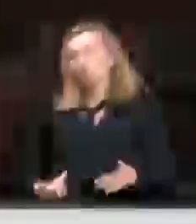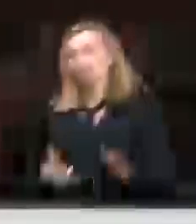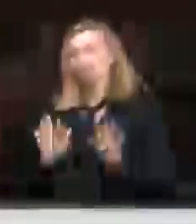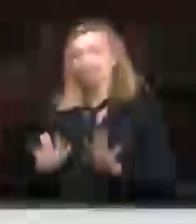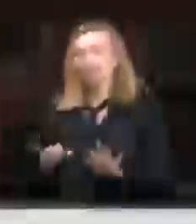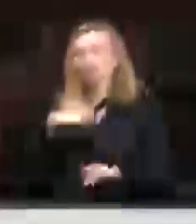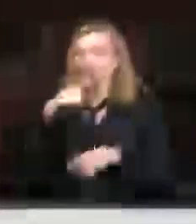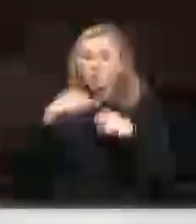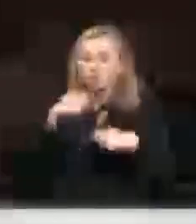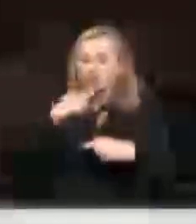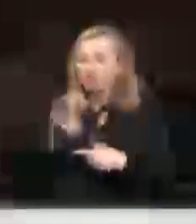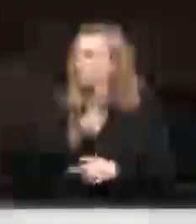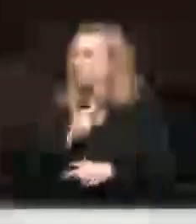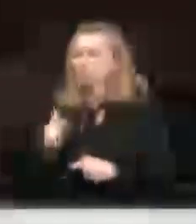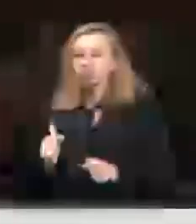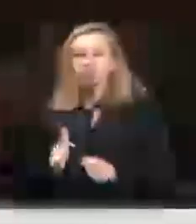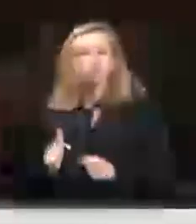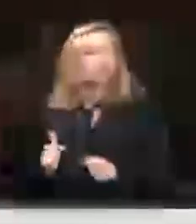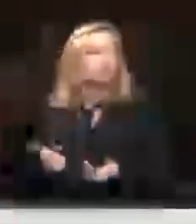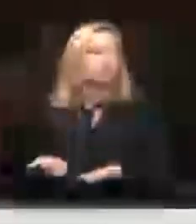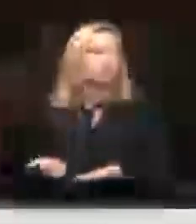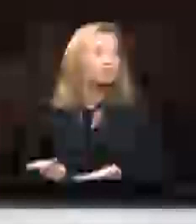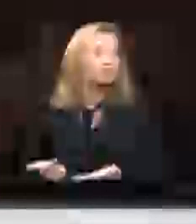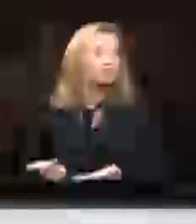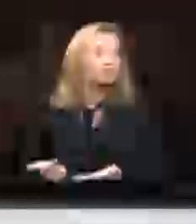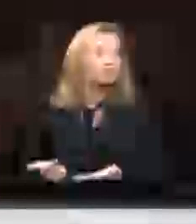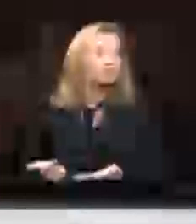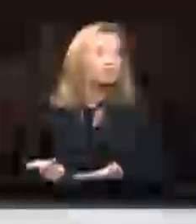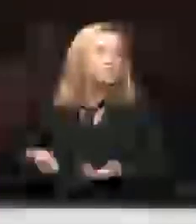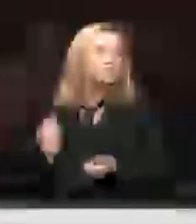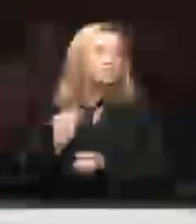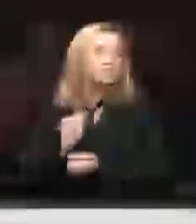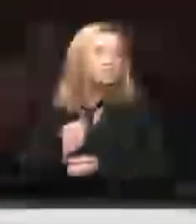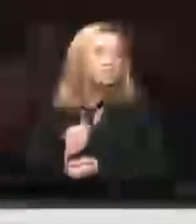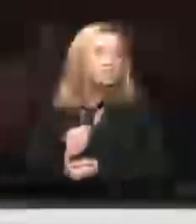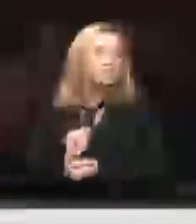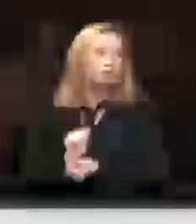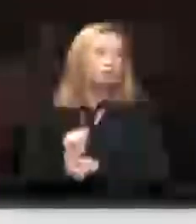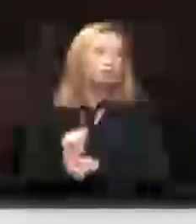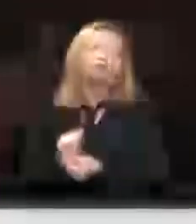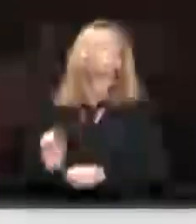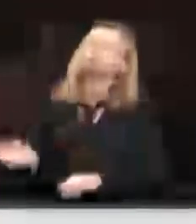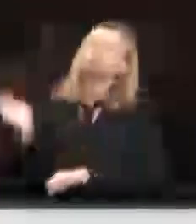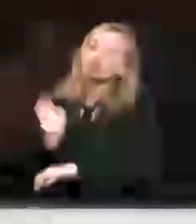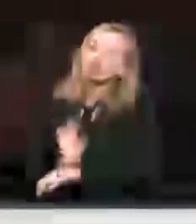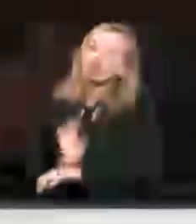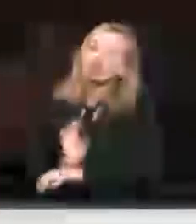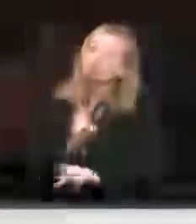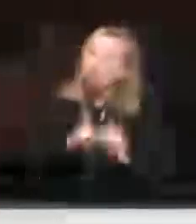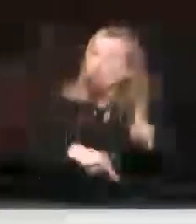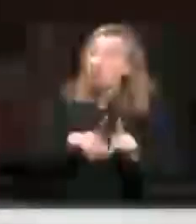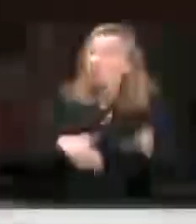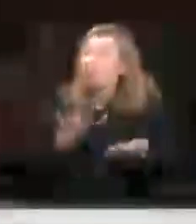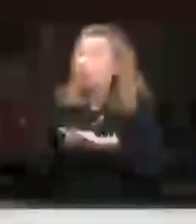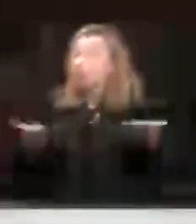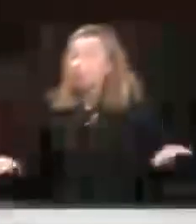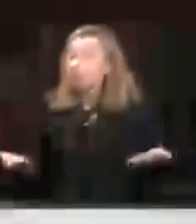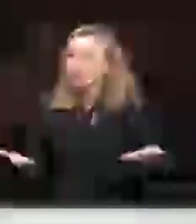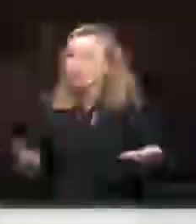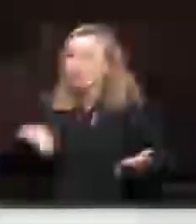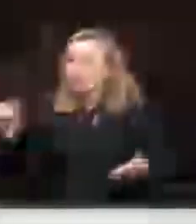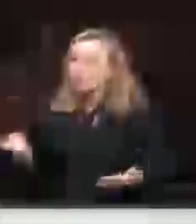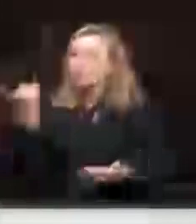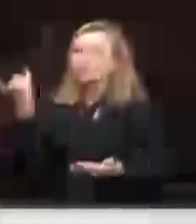tenho dúvidas em aqui considerar que o Estado, a população, perdeu uma grande oportunidade de eleger um